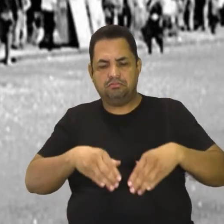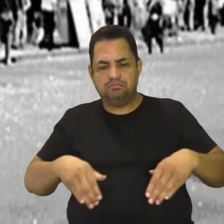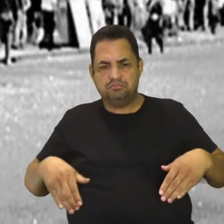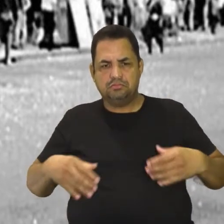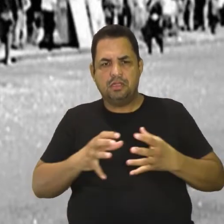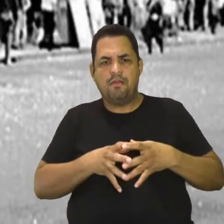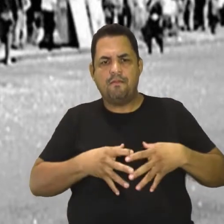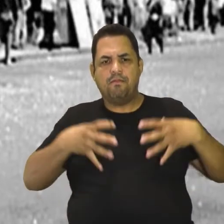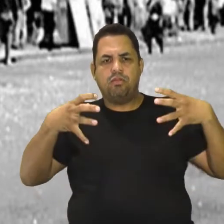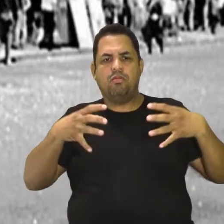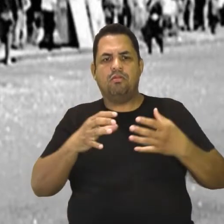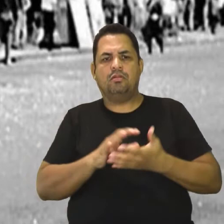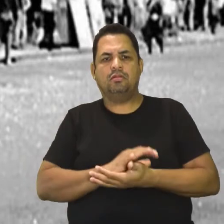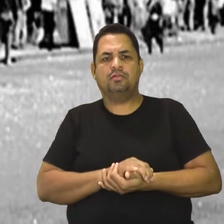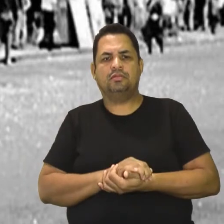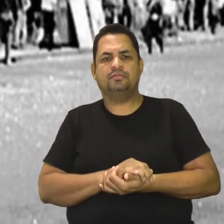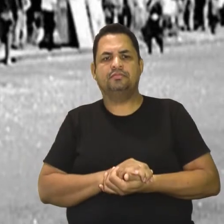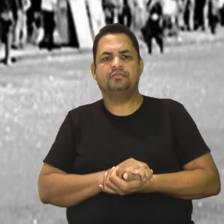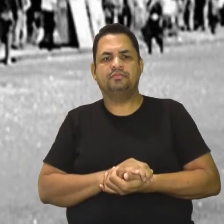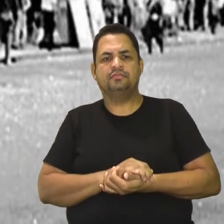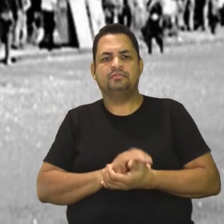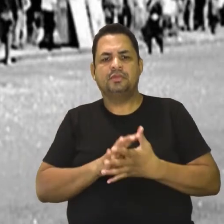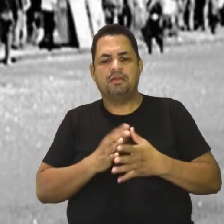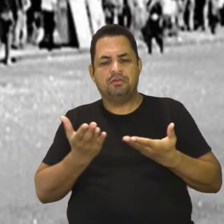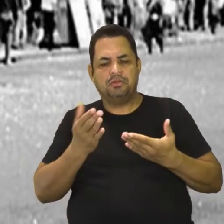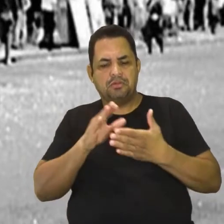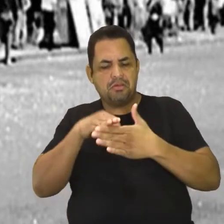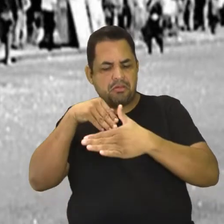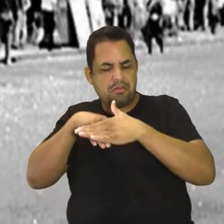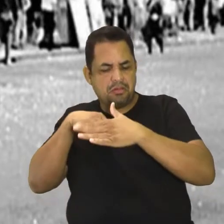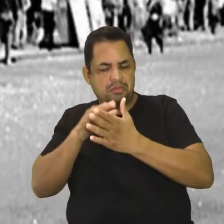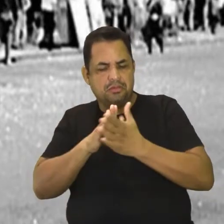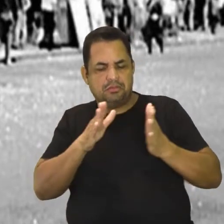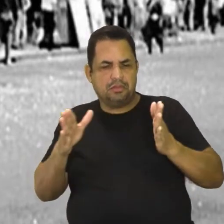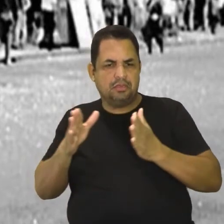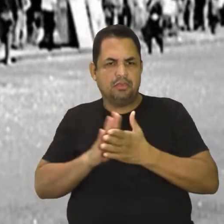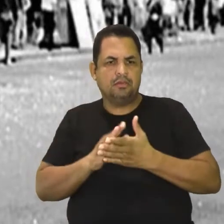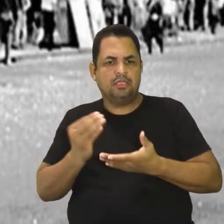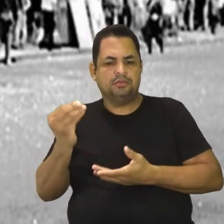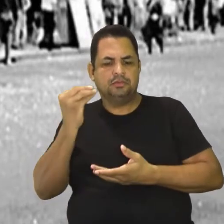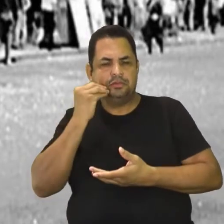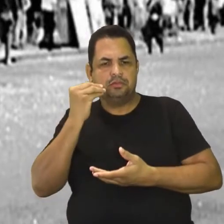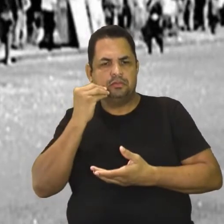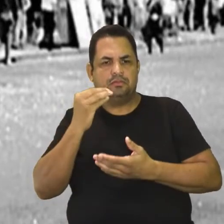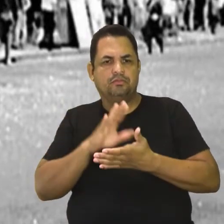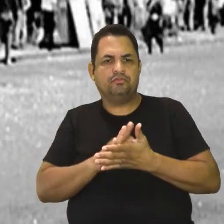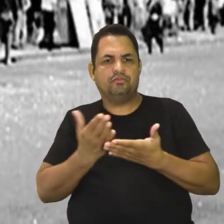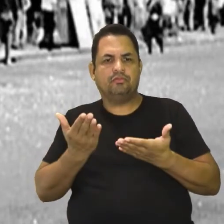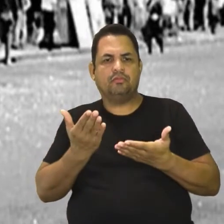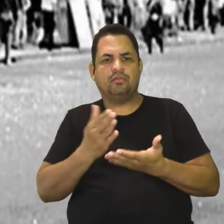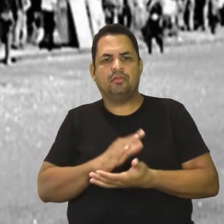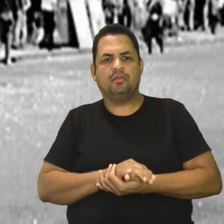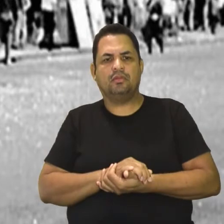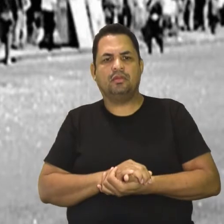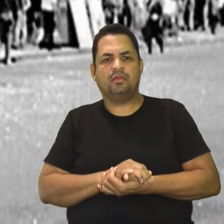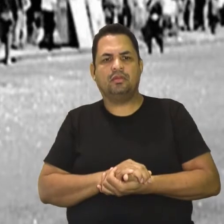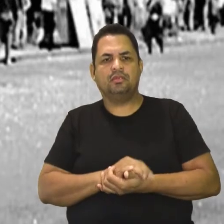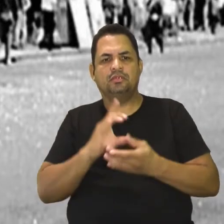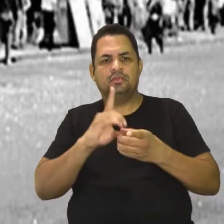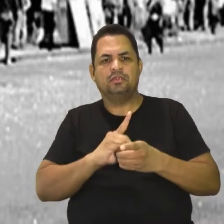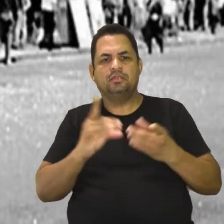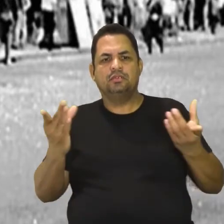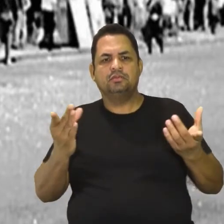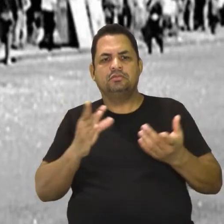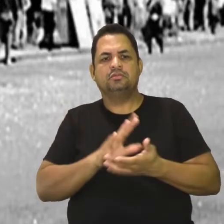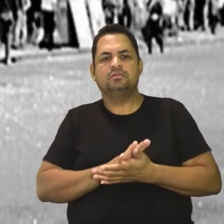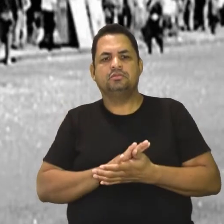militares. É claro que foi tudo abafado na época, mas a tentativa de sabotar a